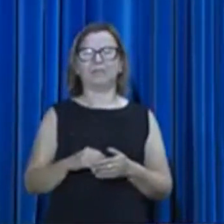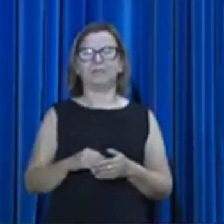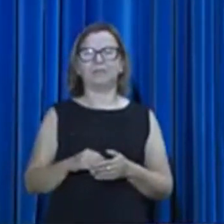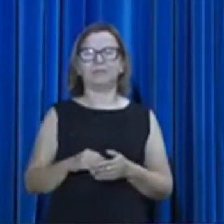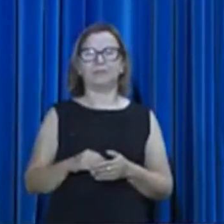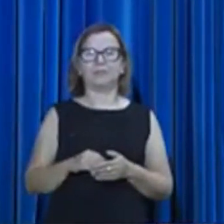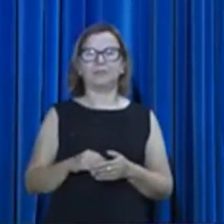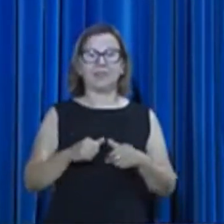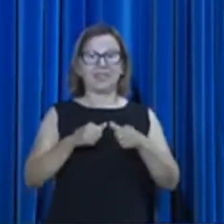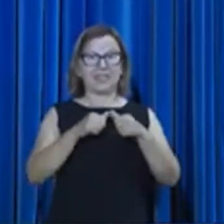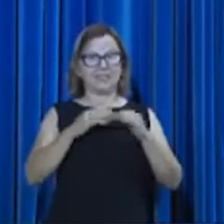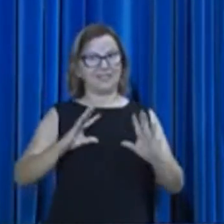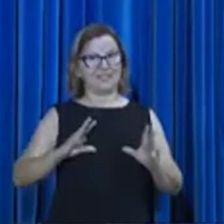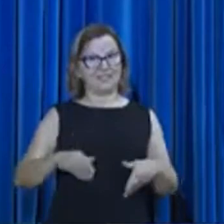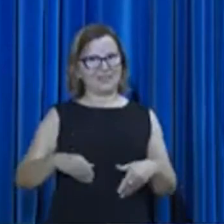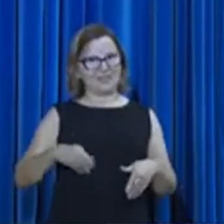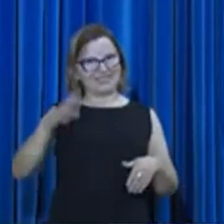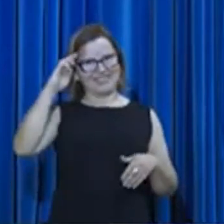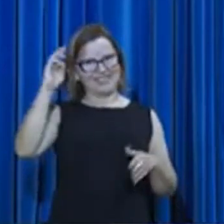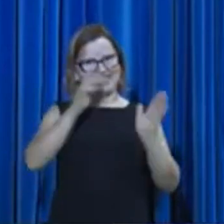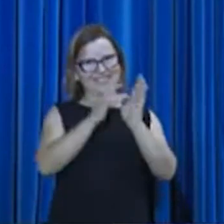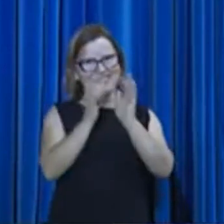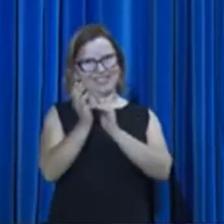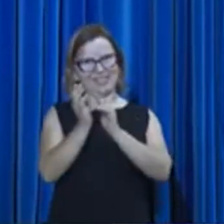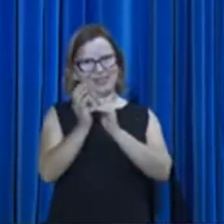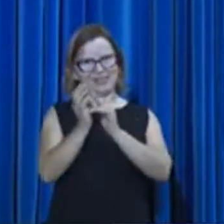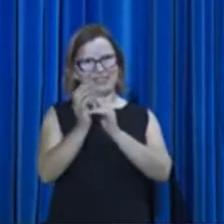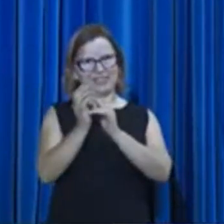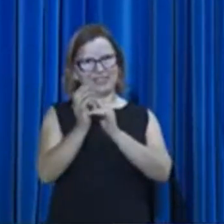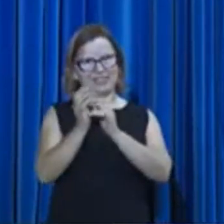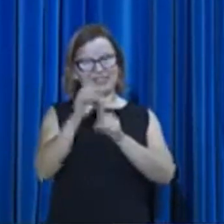Esse corpo que o Senhor Jesus assumiu.